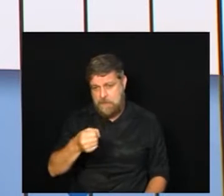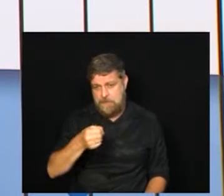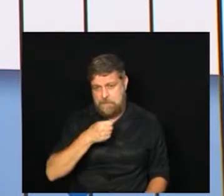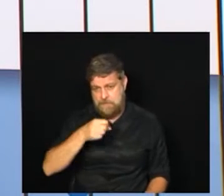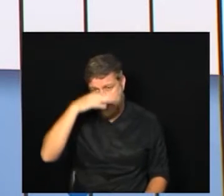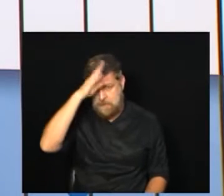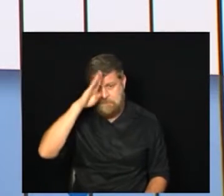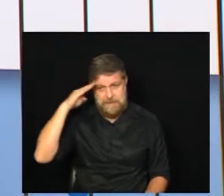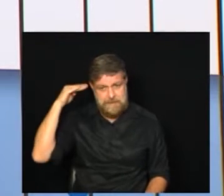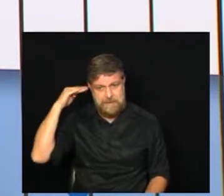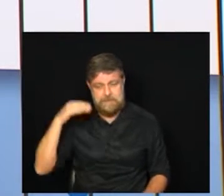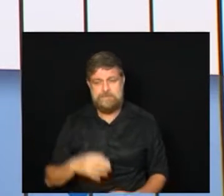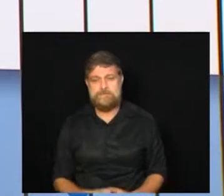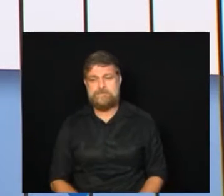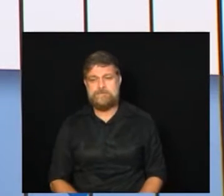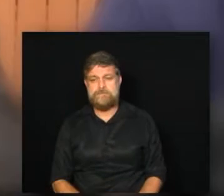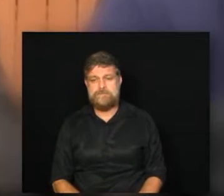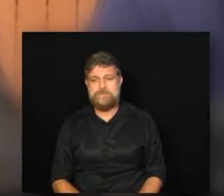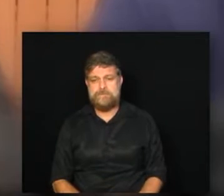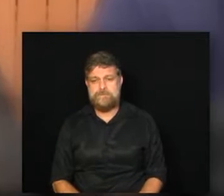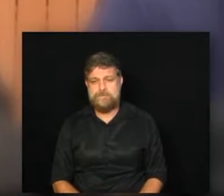Mariana Meira.